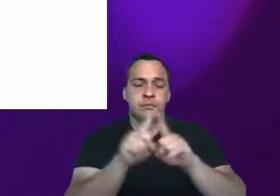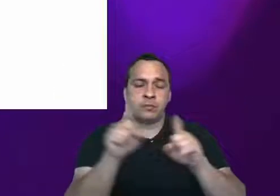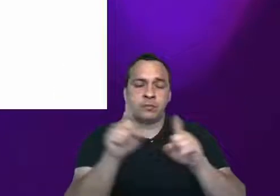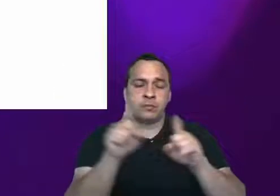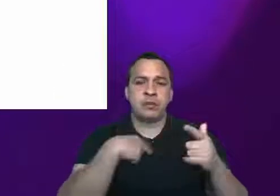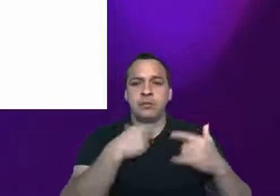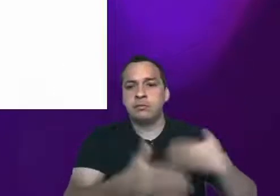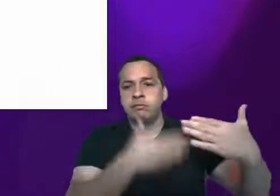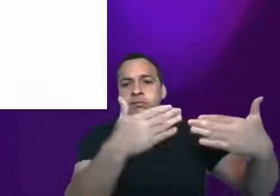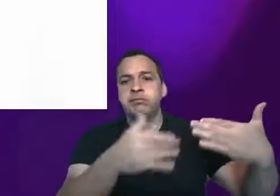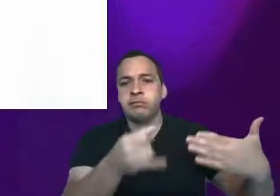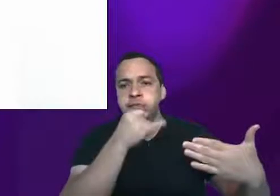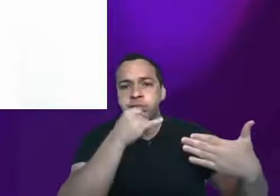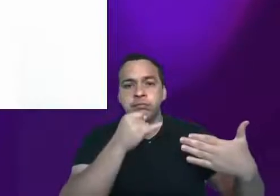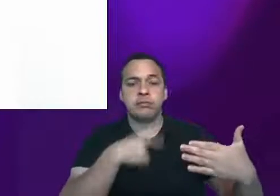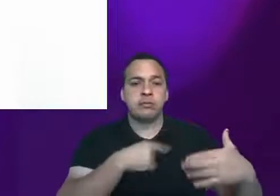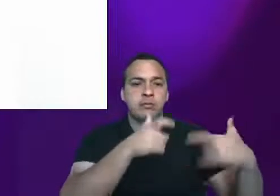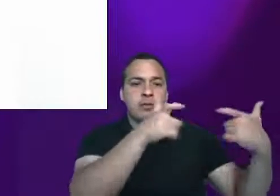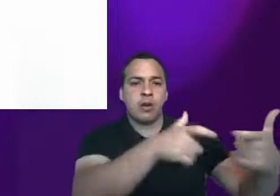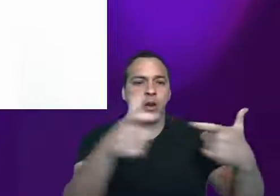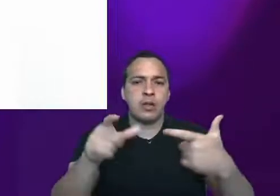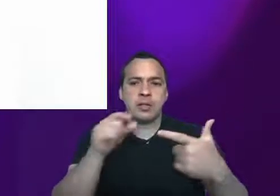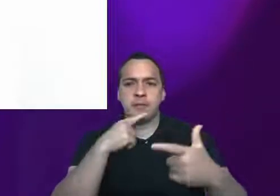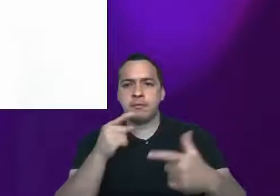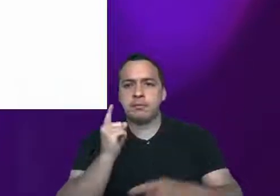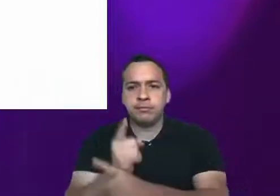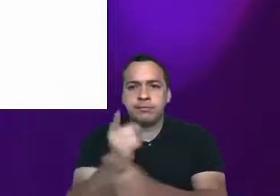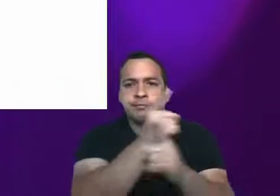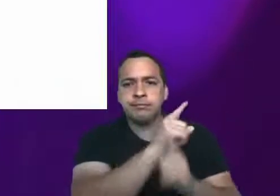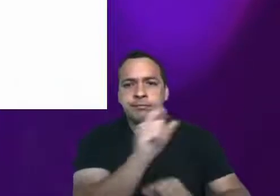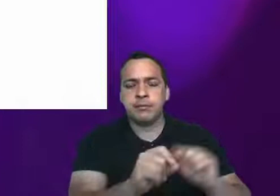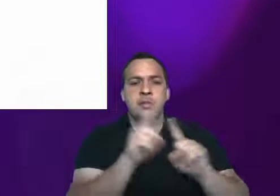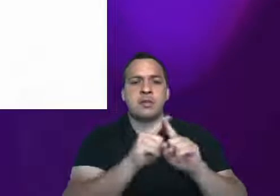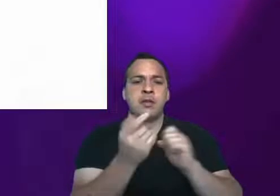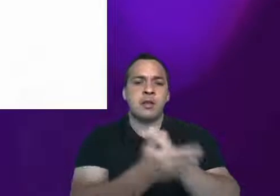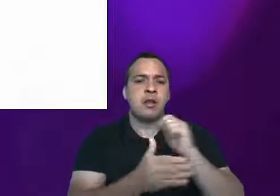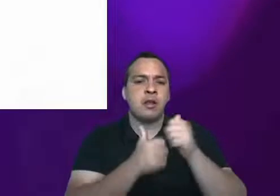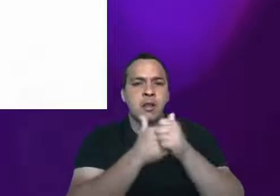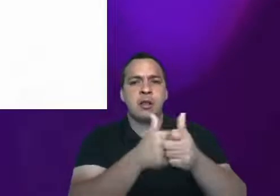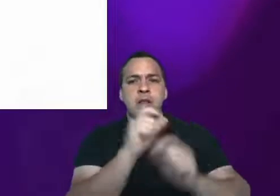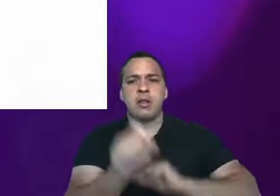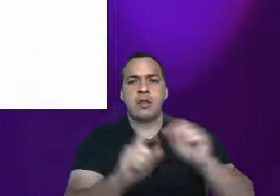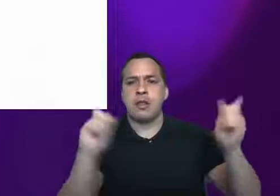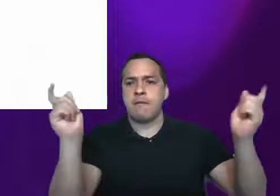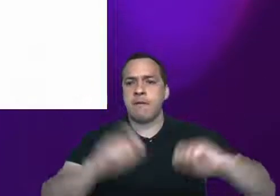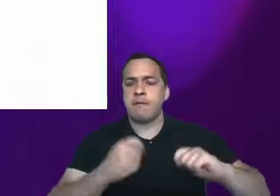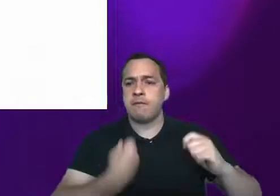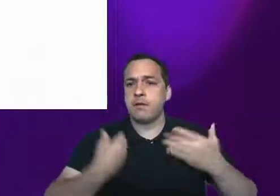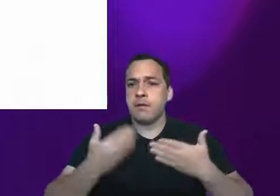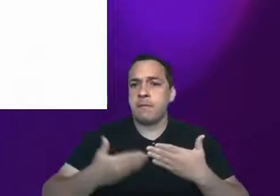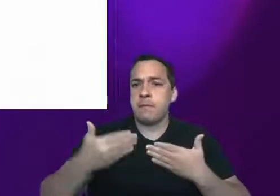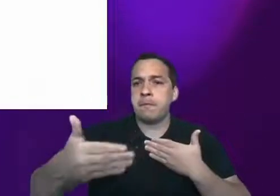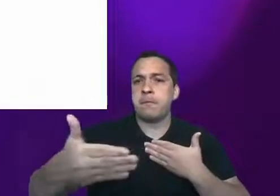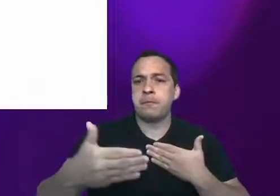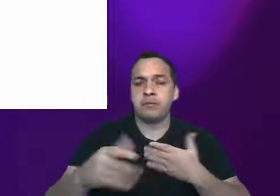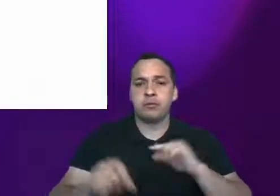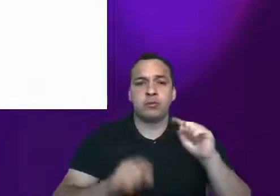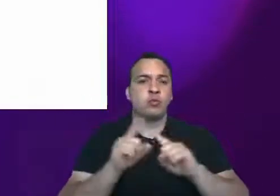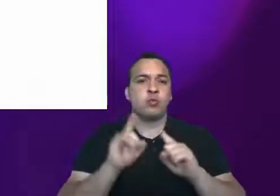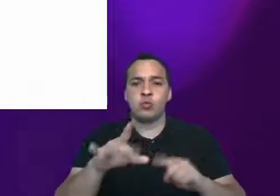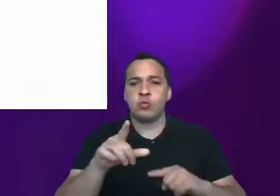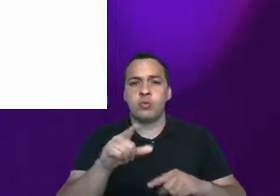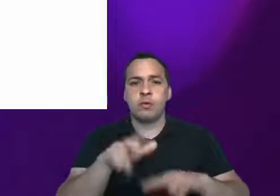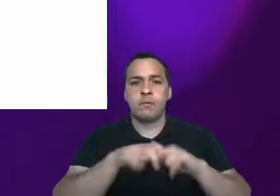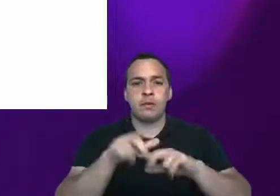na indicação e na alocação do órgão, baseando, então, na possibilidade de sobrevida desse paciente, e não apenas pelo